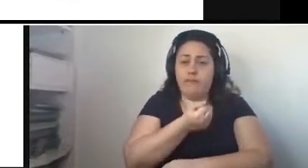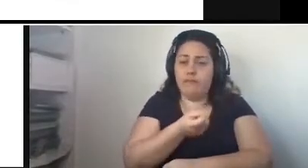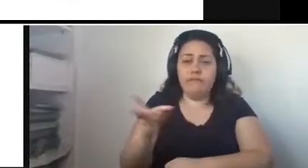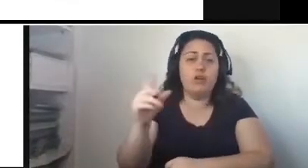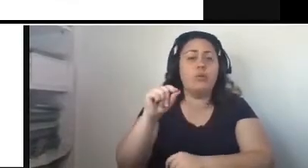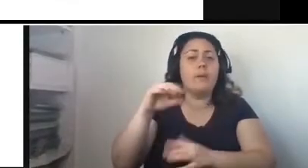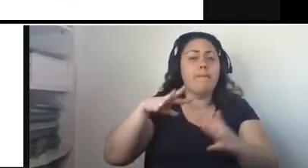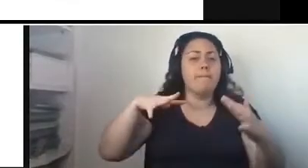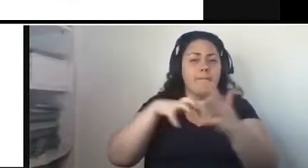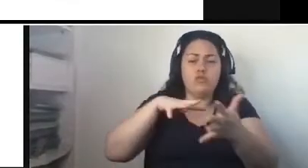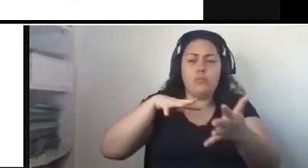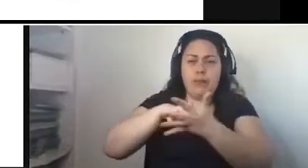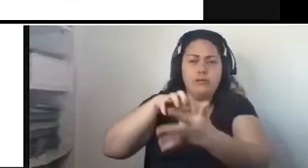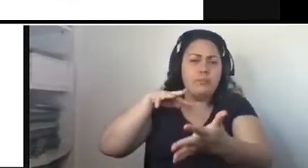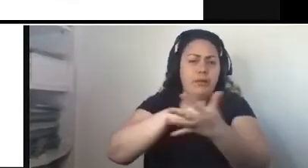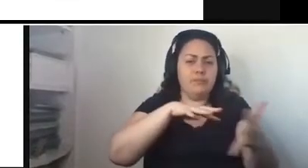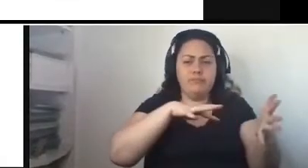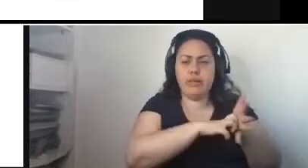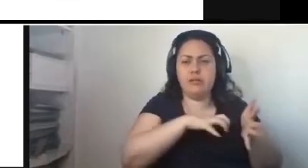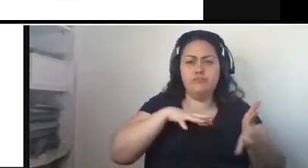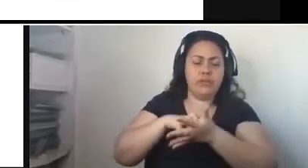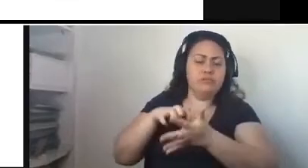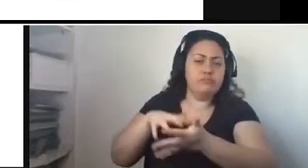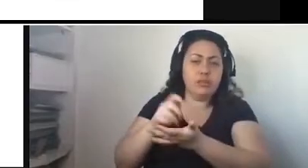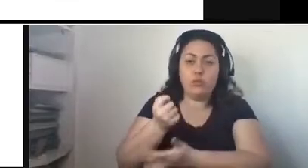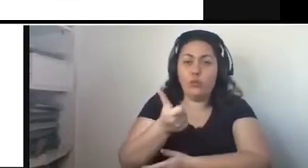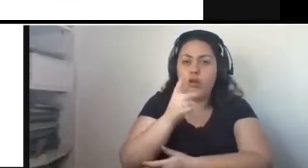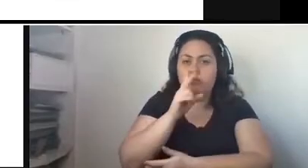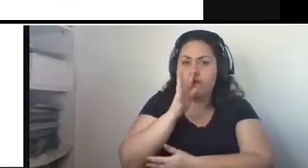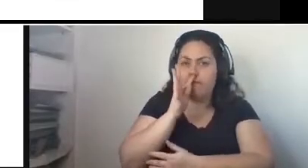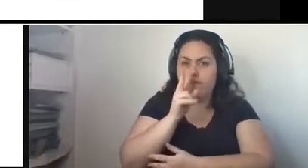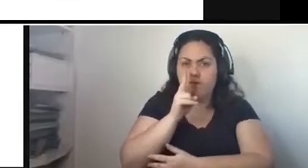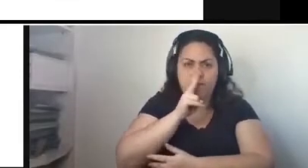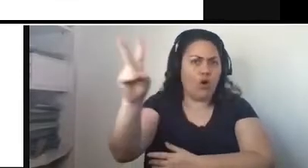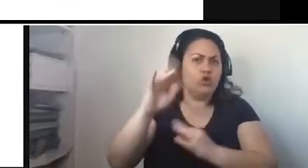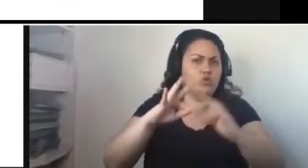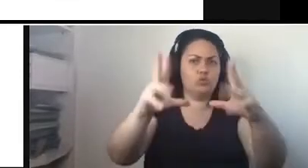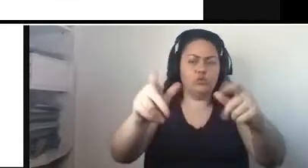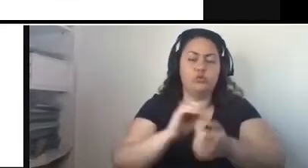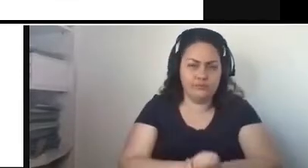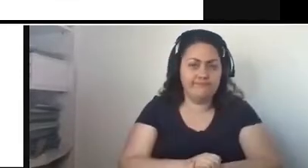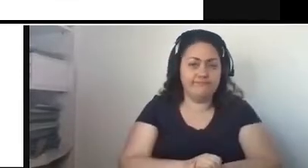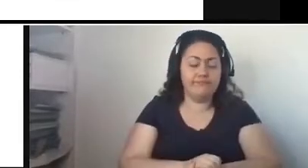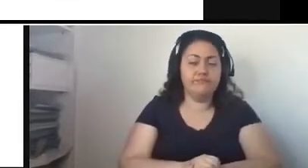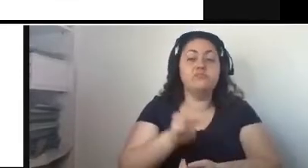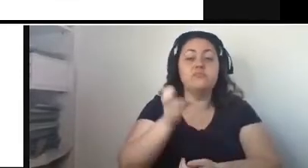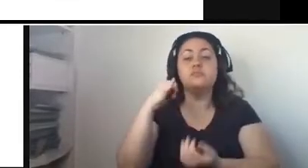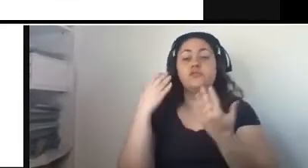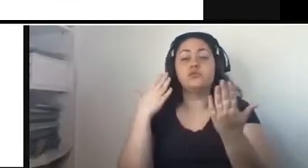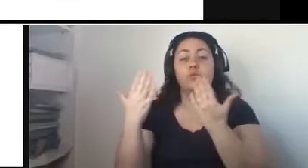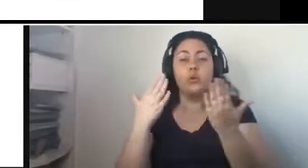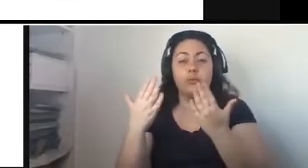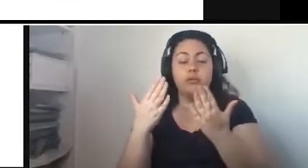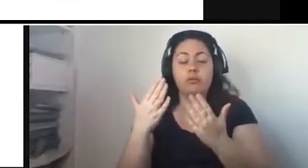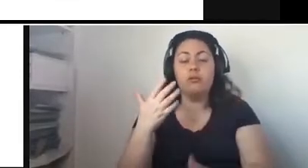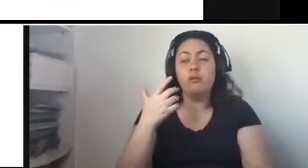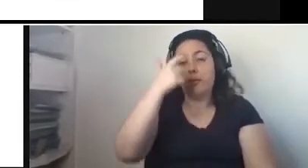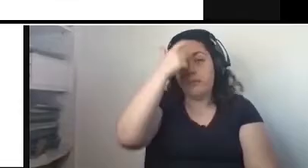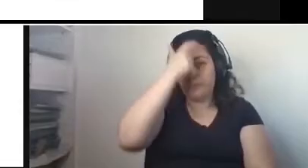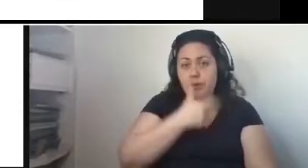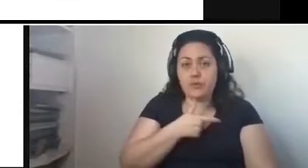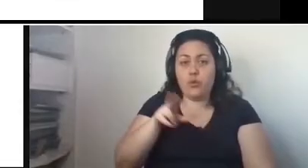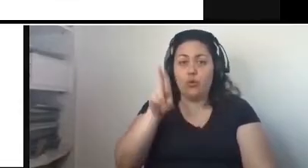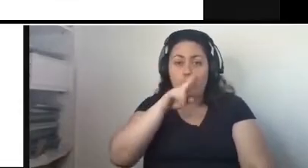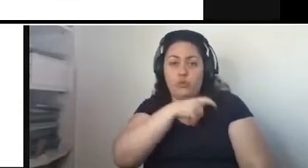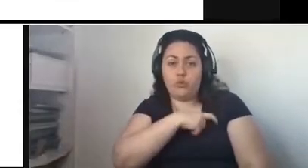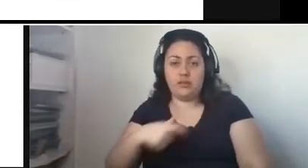e quase todas as batidas vão ser muito fortes. Numa situação como essa, se você comparar quem usa cinto e quem não usa cinto, provavelmente